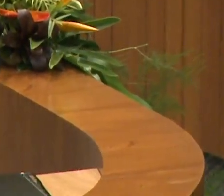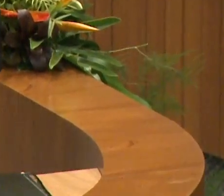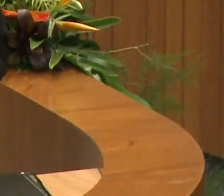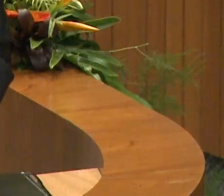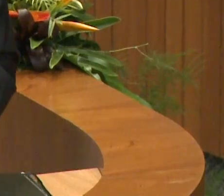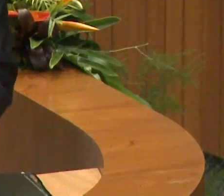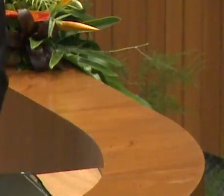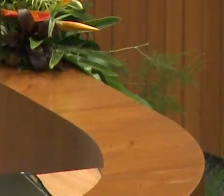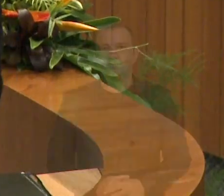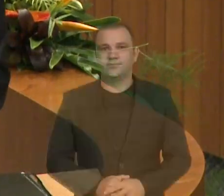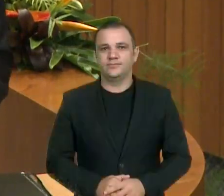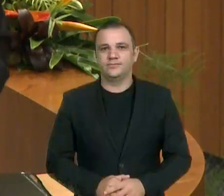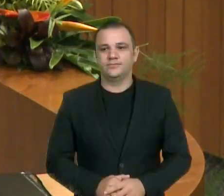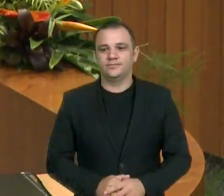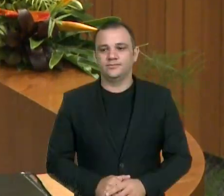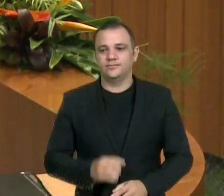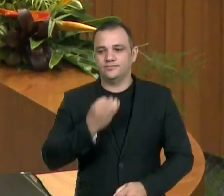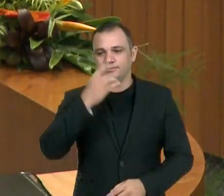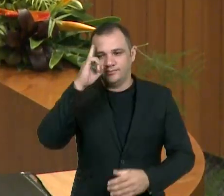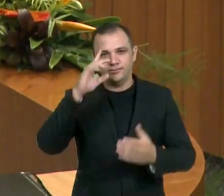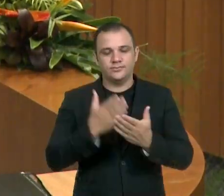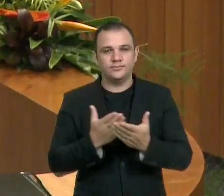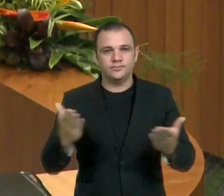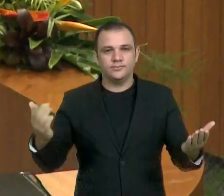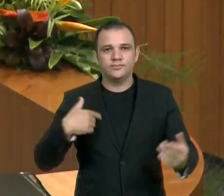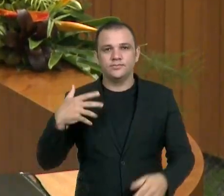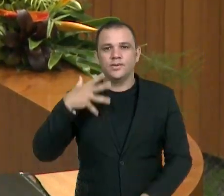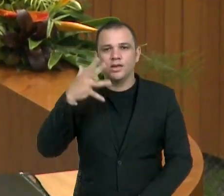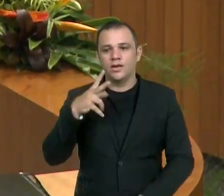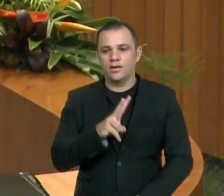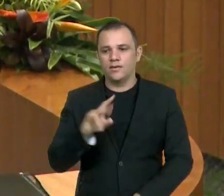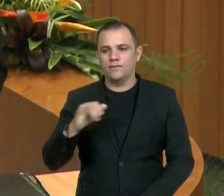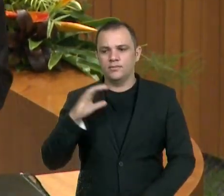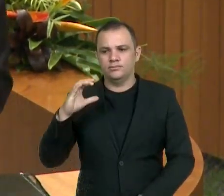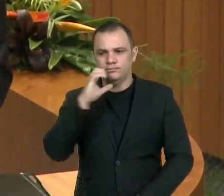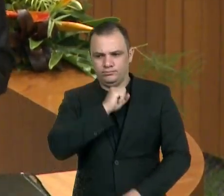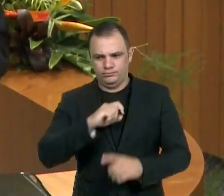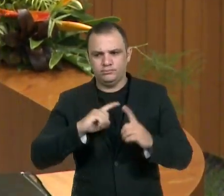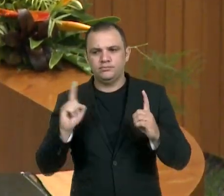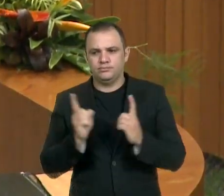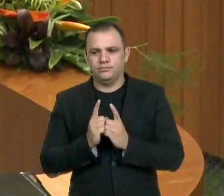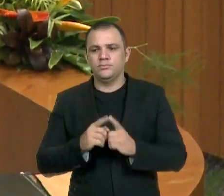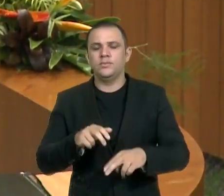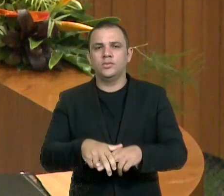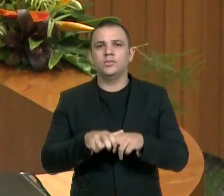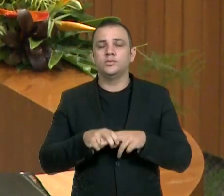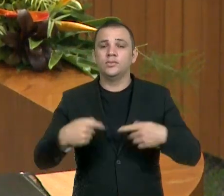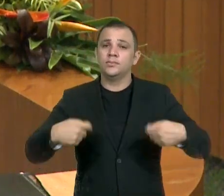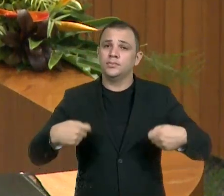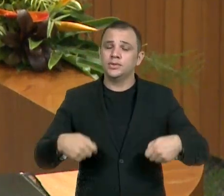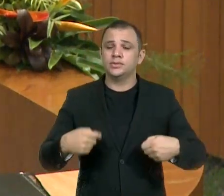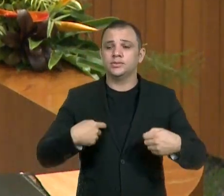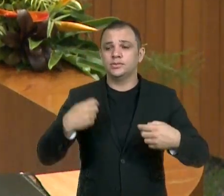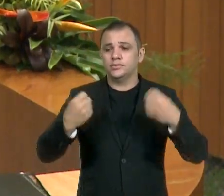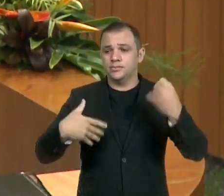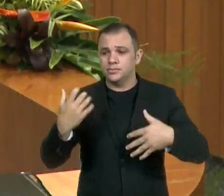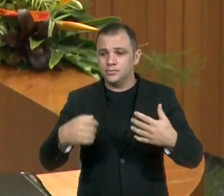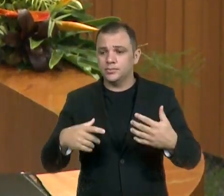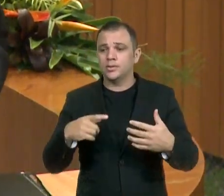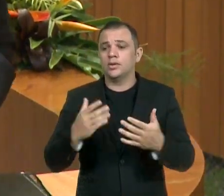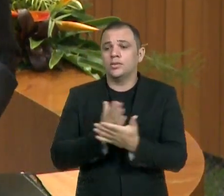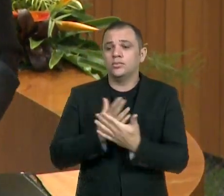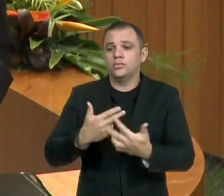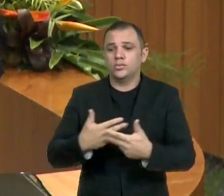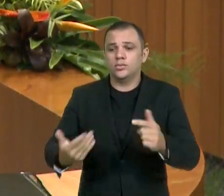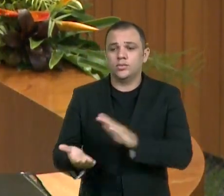Bom dia, senhoras e senhores. Fazer um pronunciamento numa velocidade um pouquinho maior, porque tem que fazer algumas parabenizações aqui.